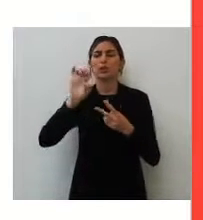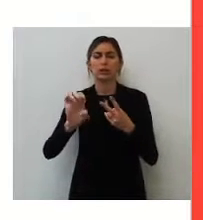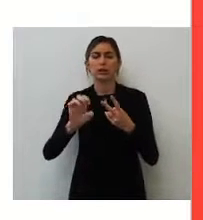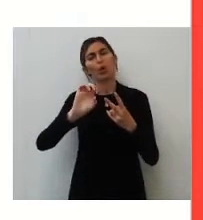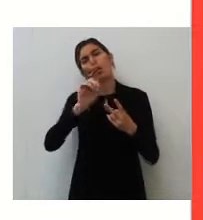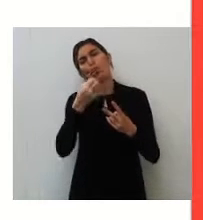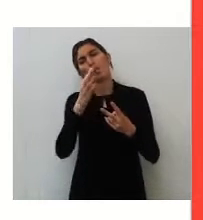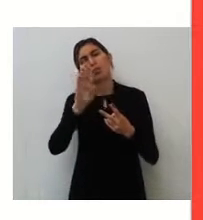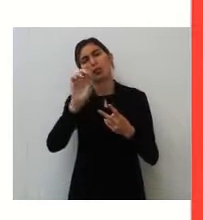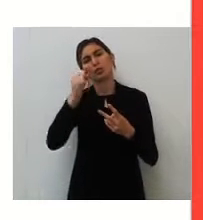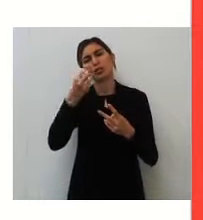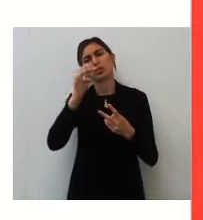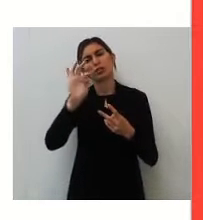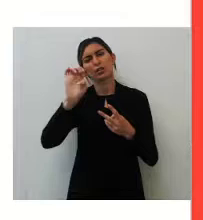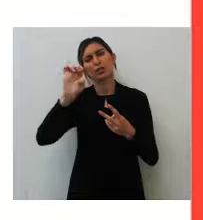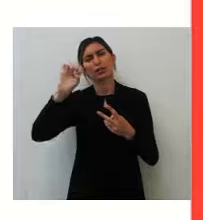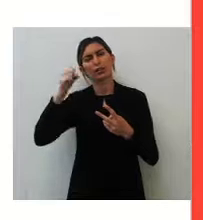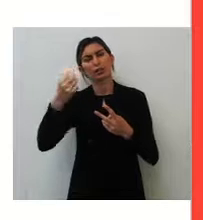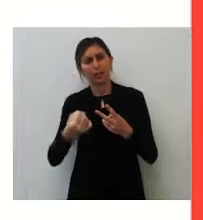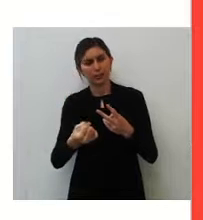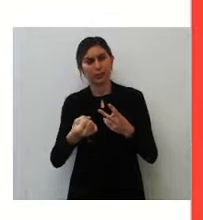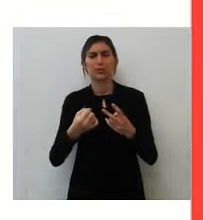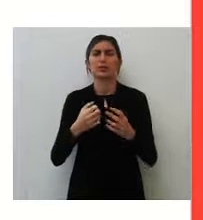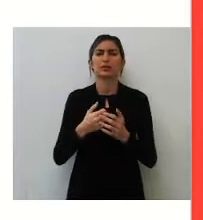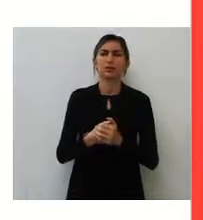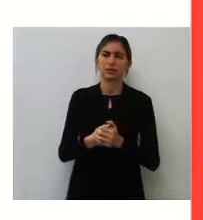nós estamos bastante